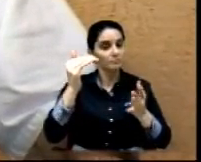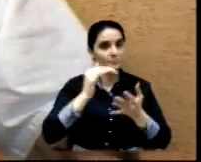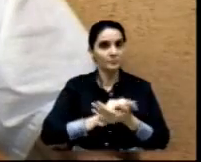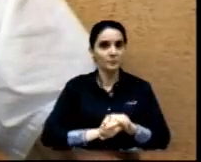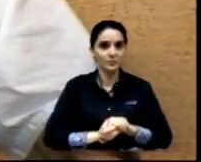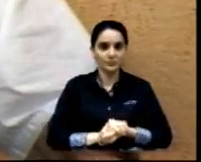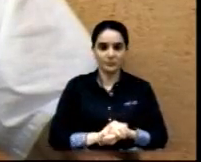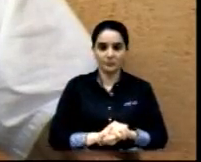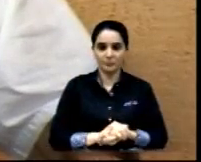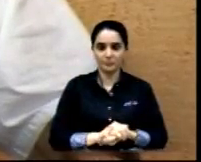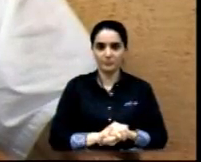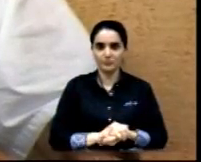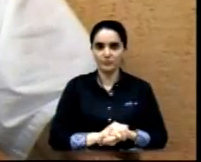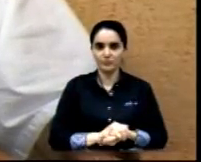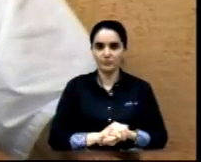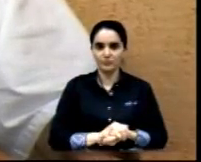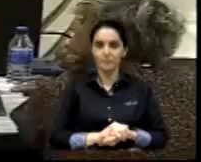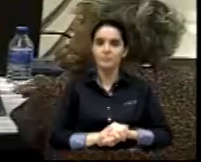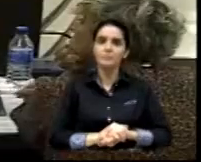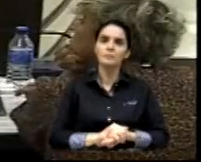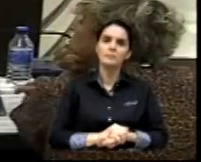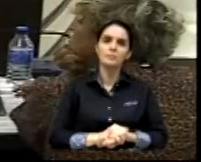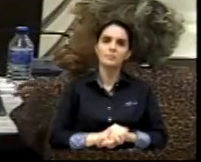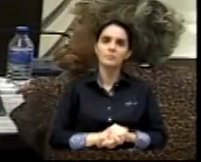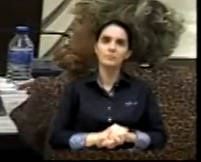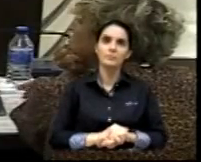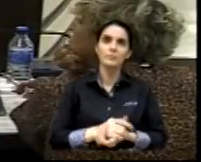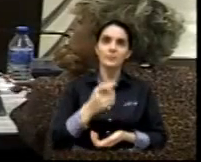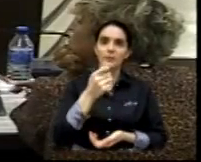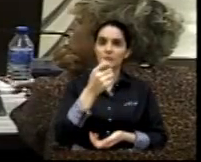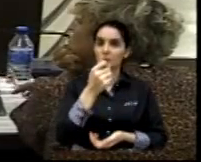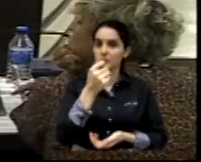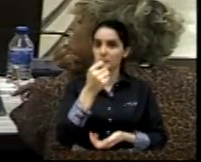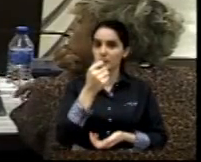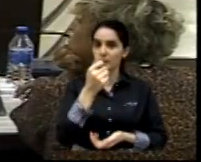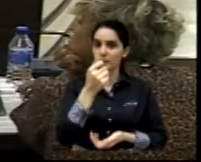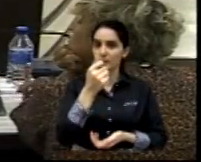Erário público, gente, tem dono. É do pagador de imposto.